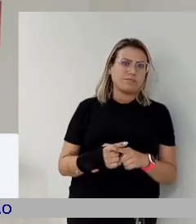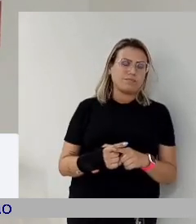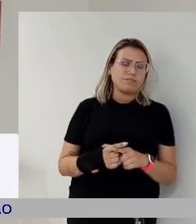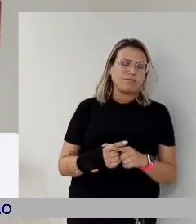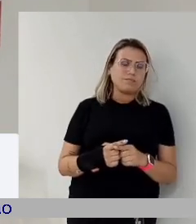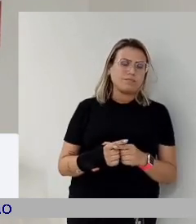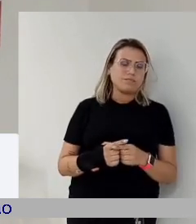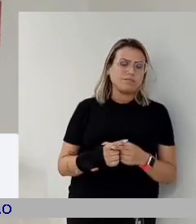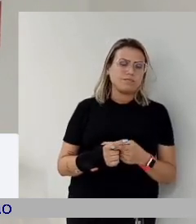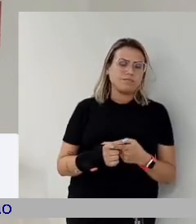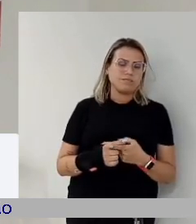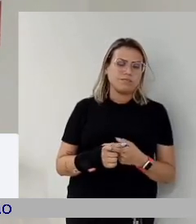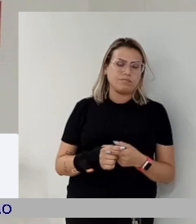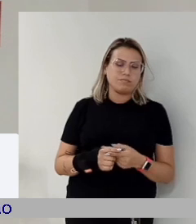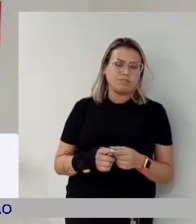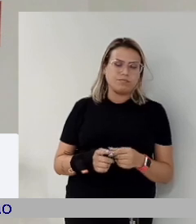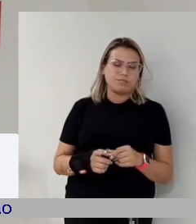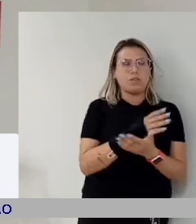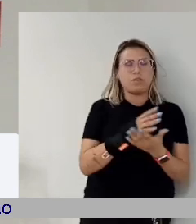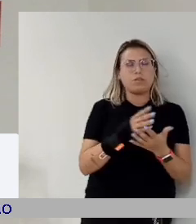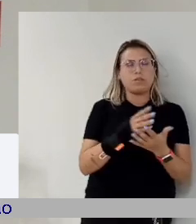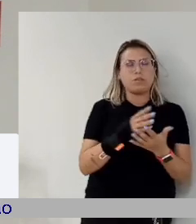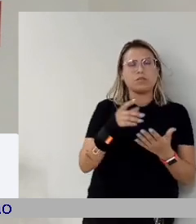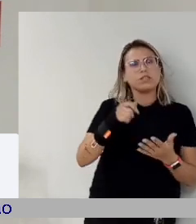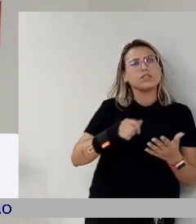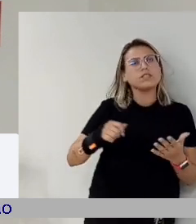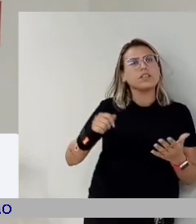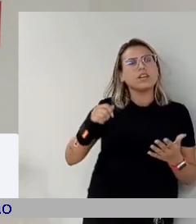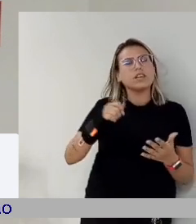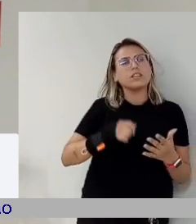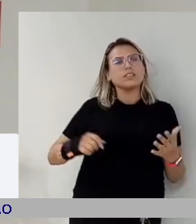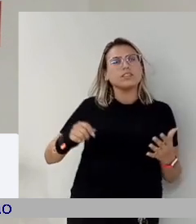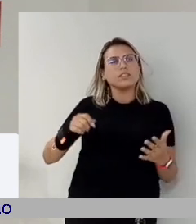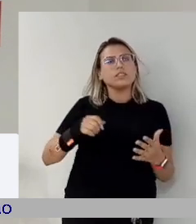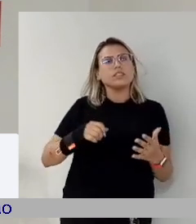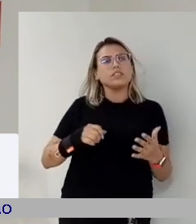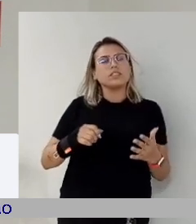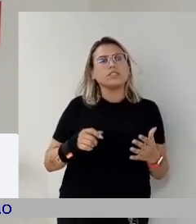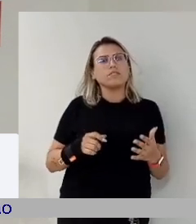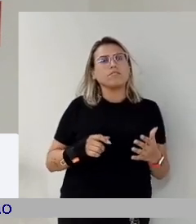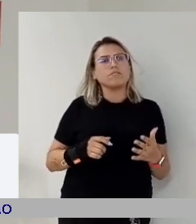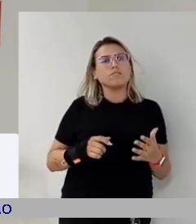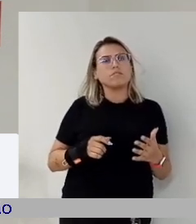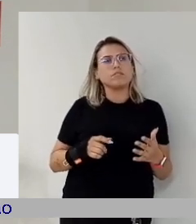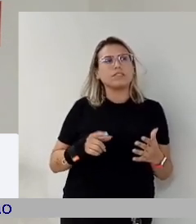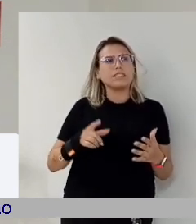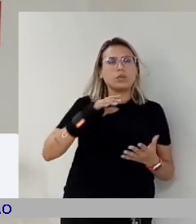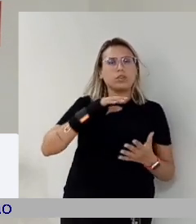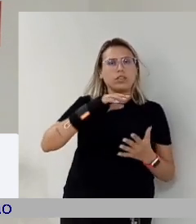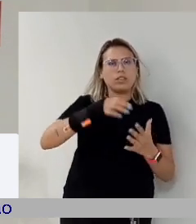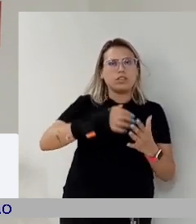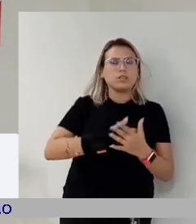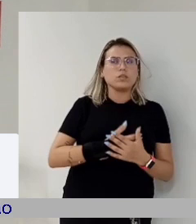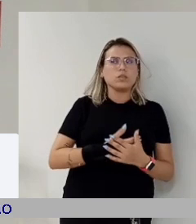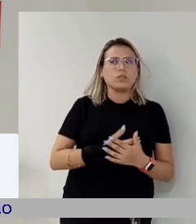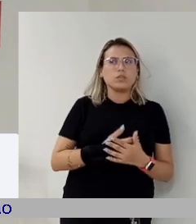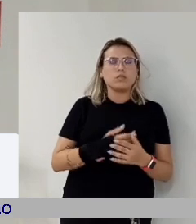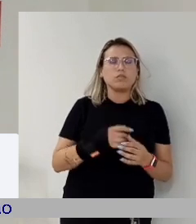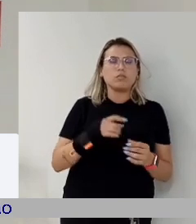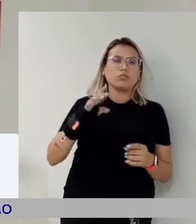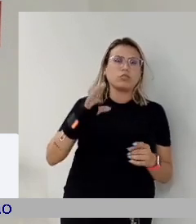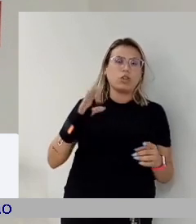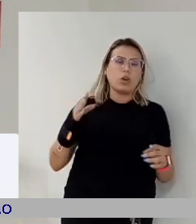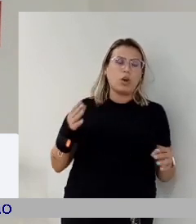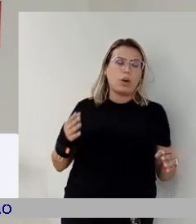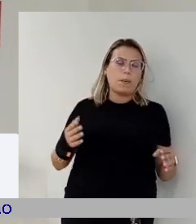até porque algumas associações a grande parte dela ela já tem seu próprio trator então assim ela só ia precisar